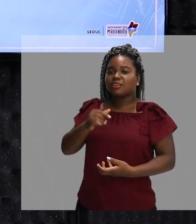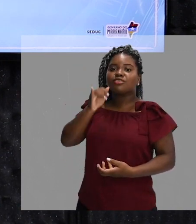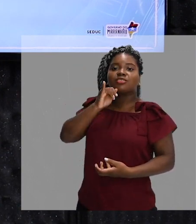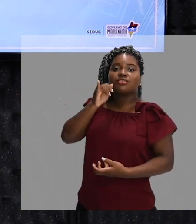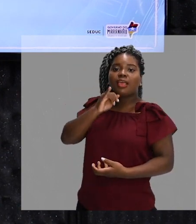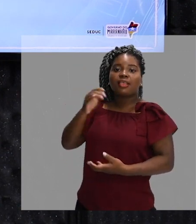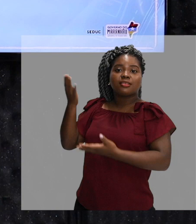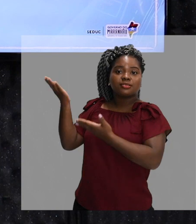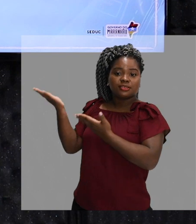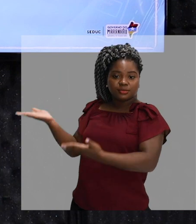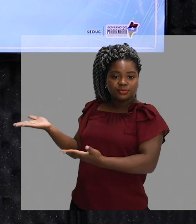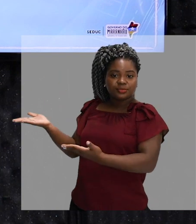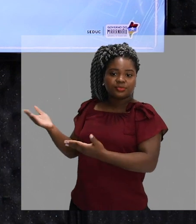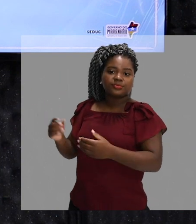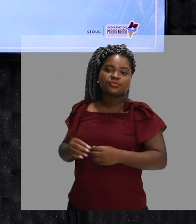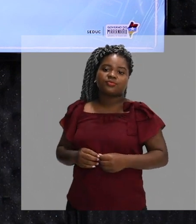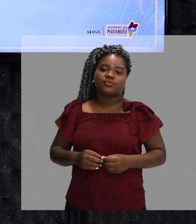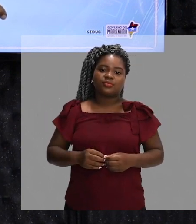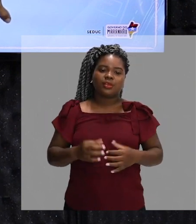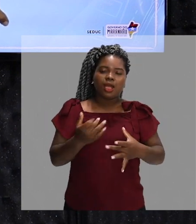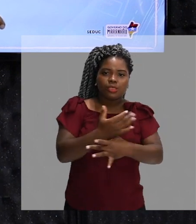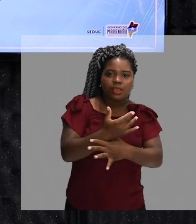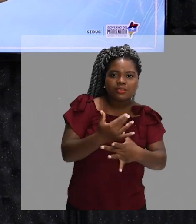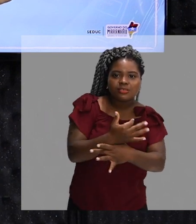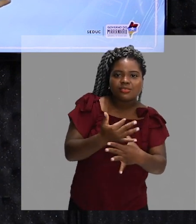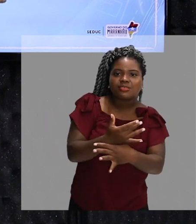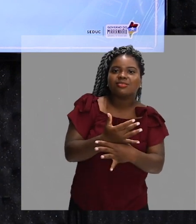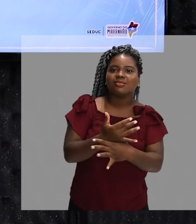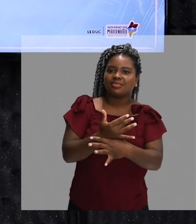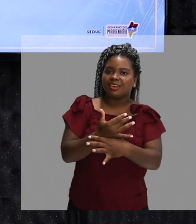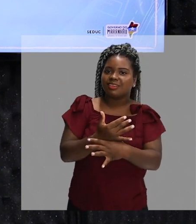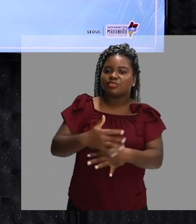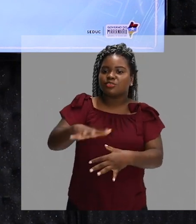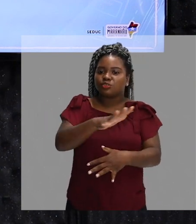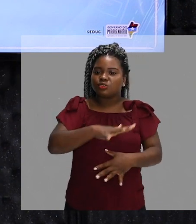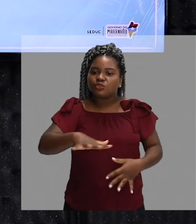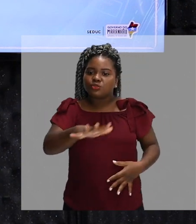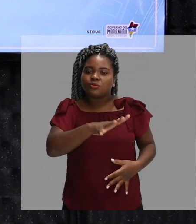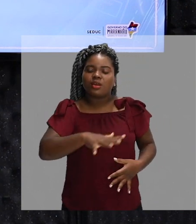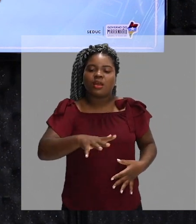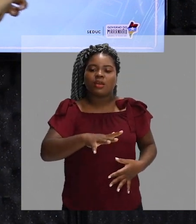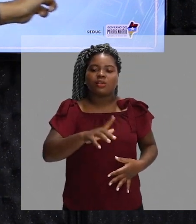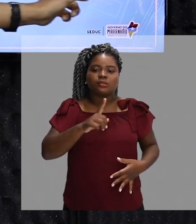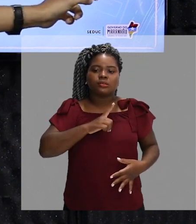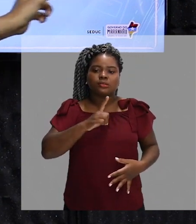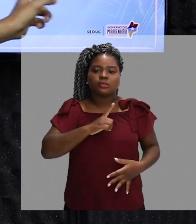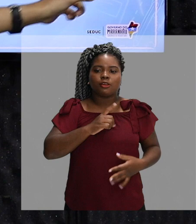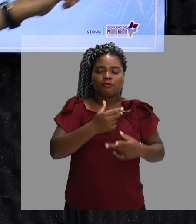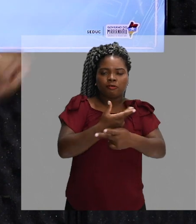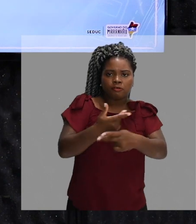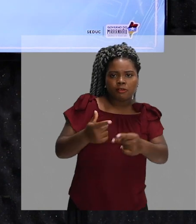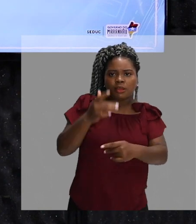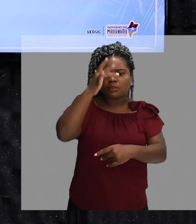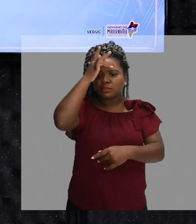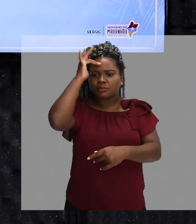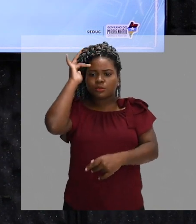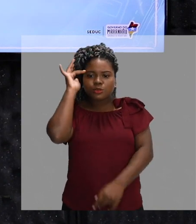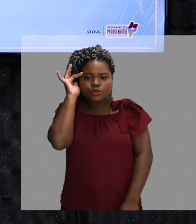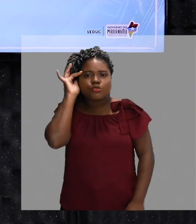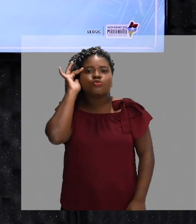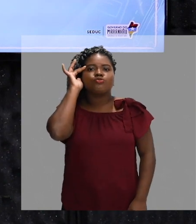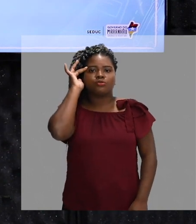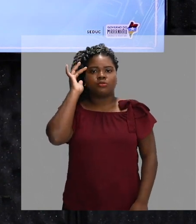das grandes cidades. Vejam essa imagem aqui de uma área altamente urbanizada, com pouquíssima